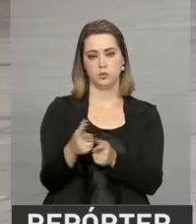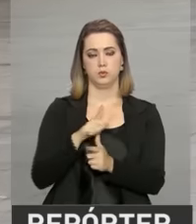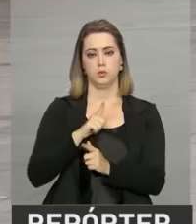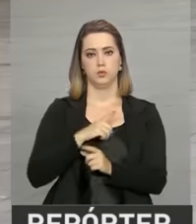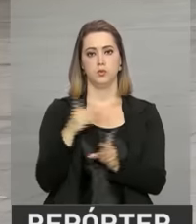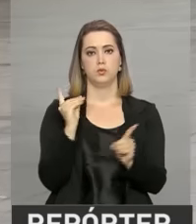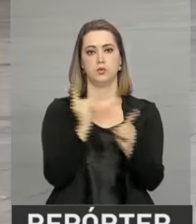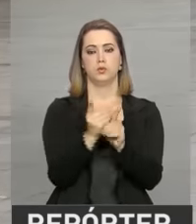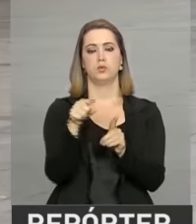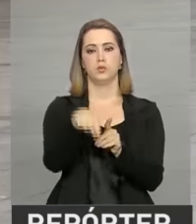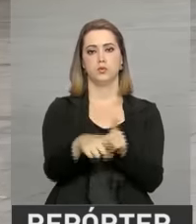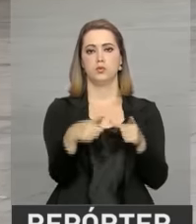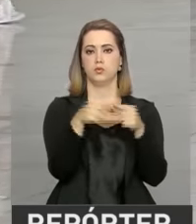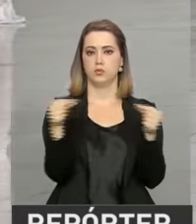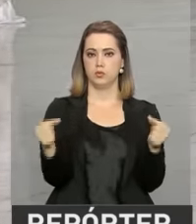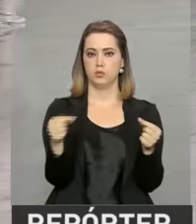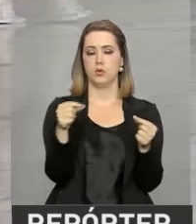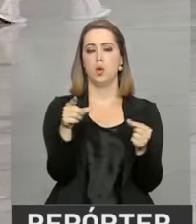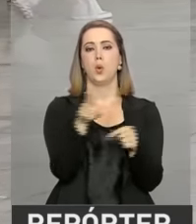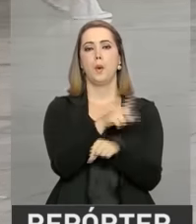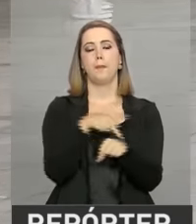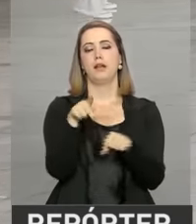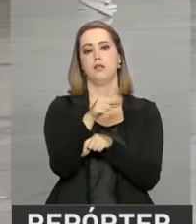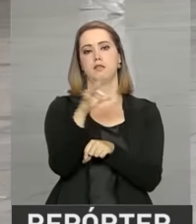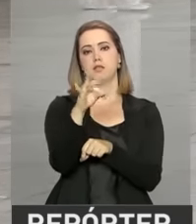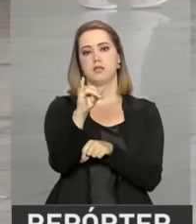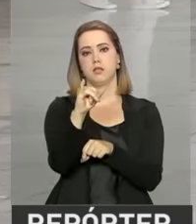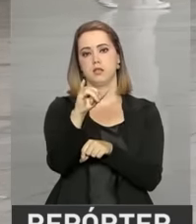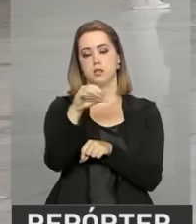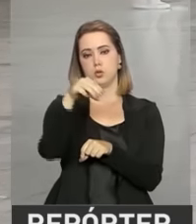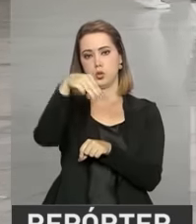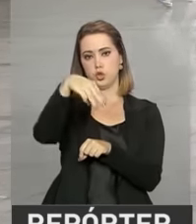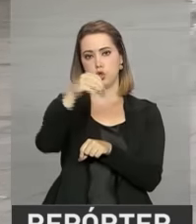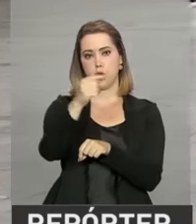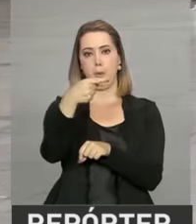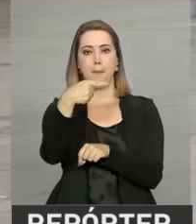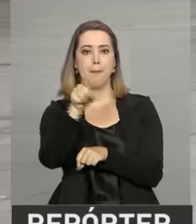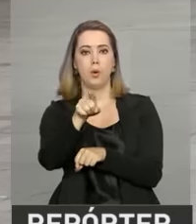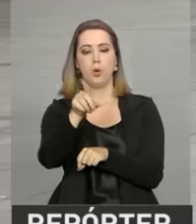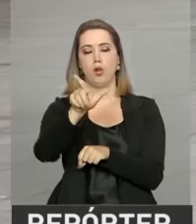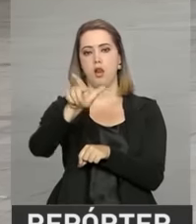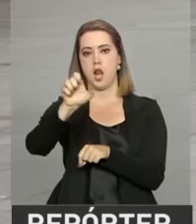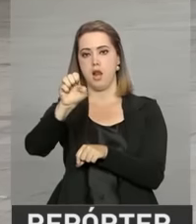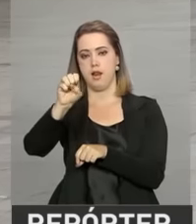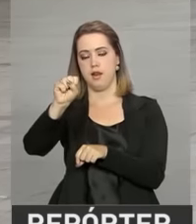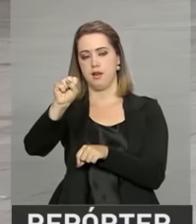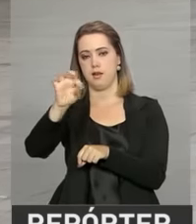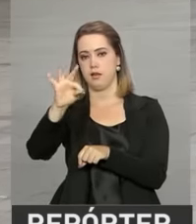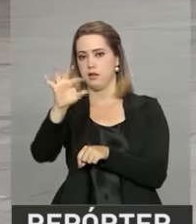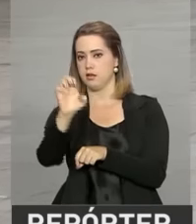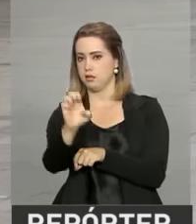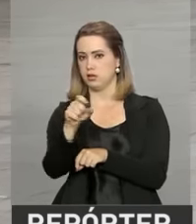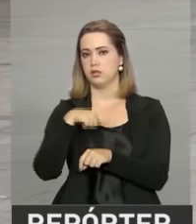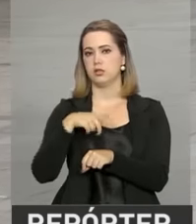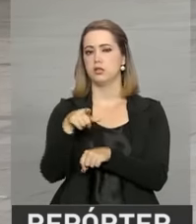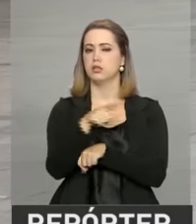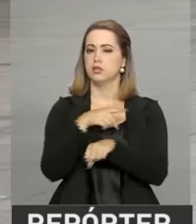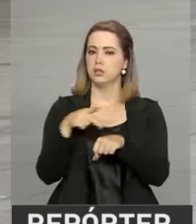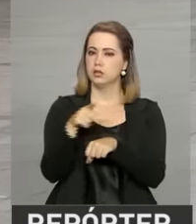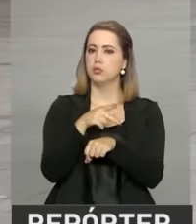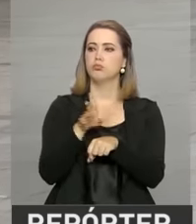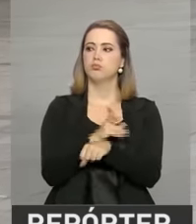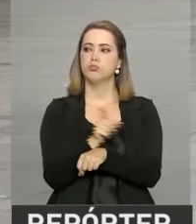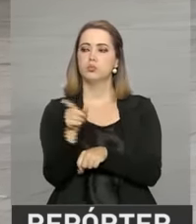o presidente do Timor-Leste, o país asiático. Esse encontro também antes do início da conferência, que começa daqui a pouco aqui em